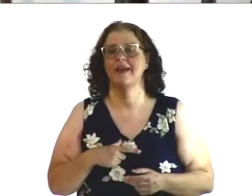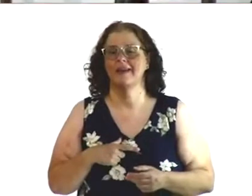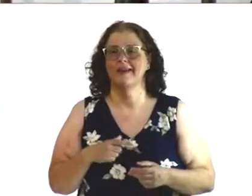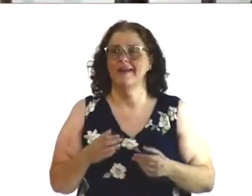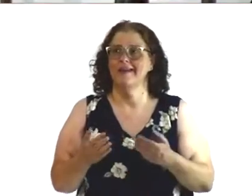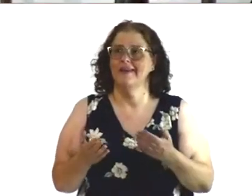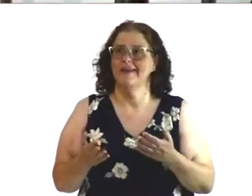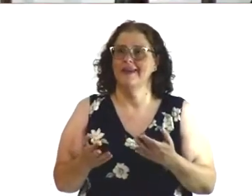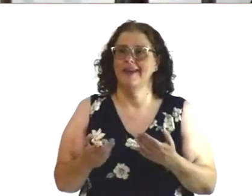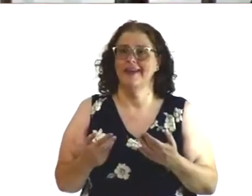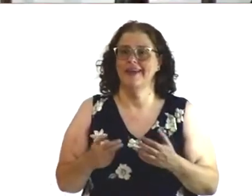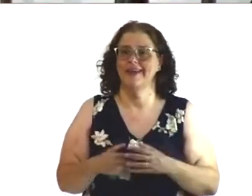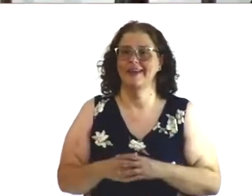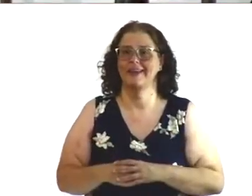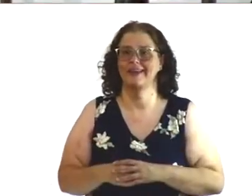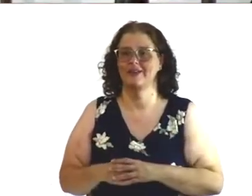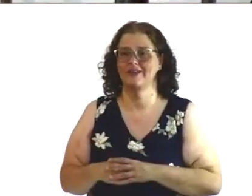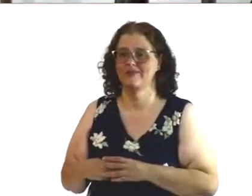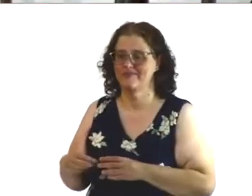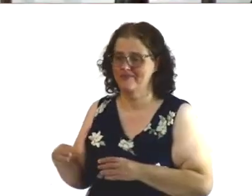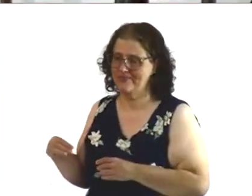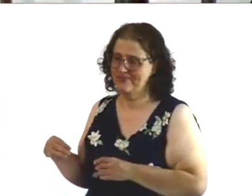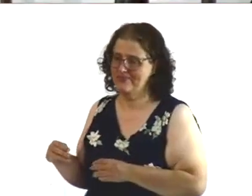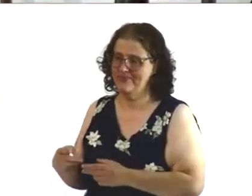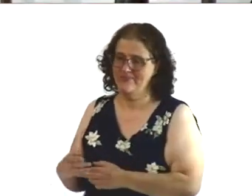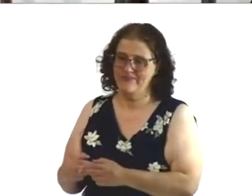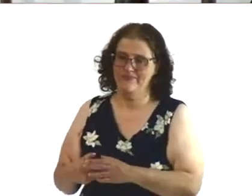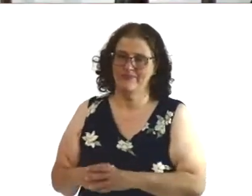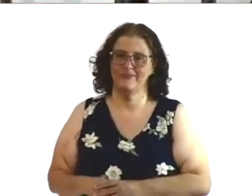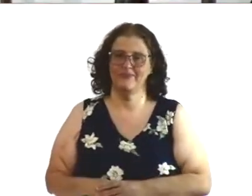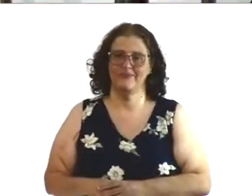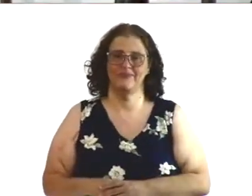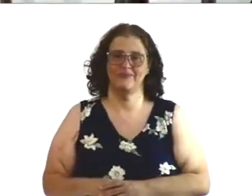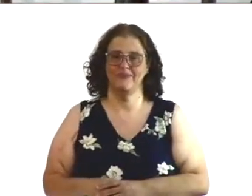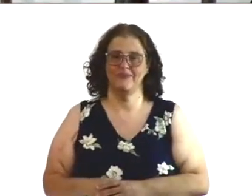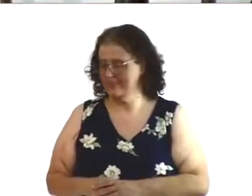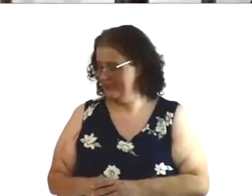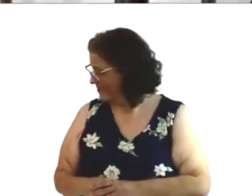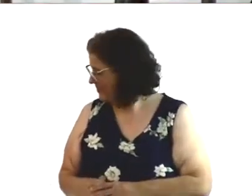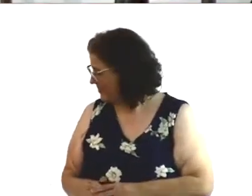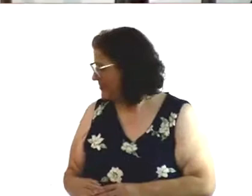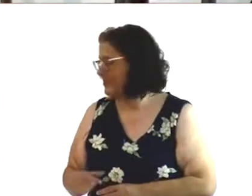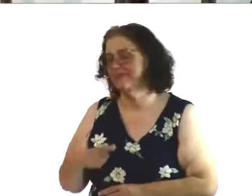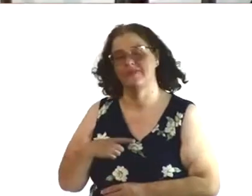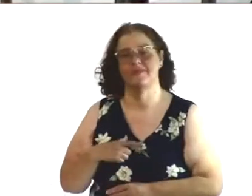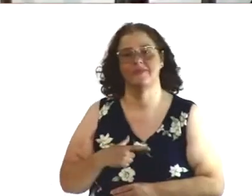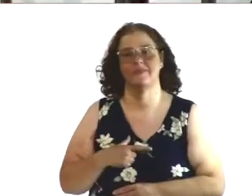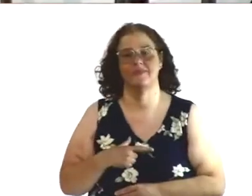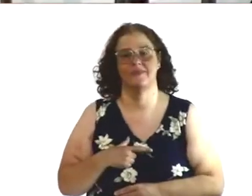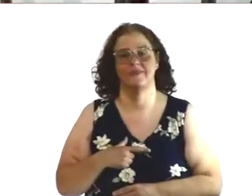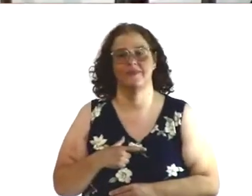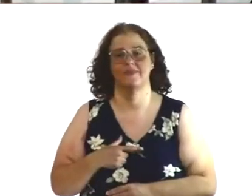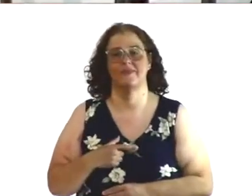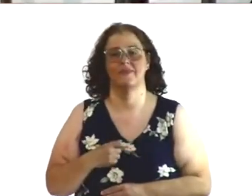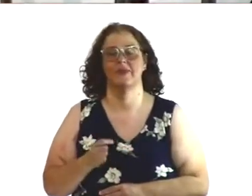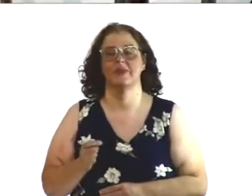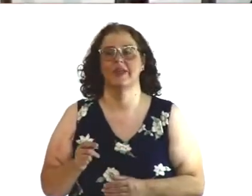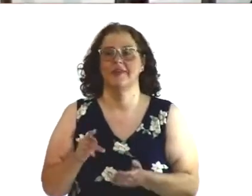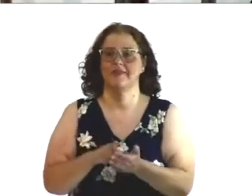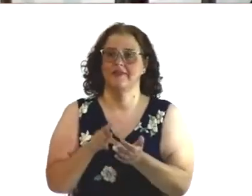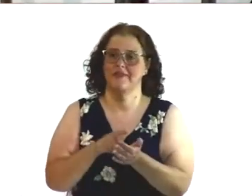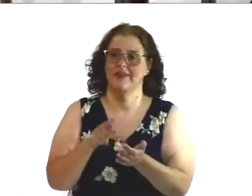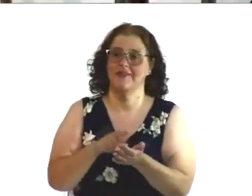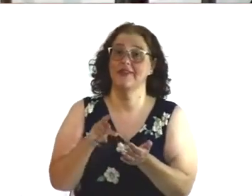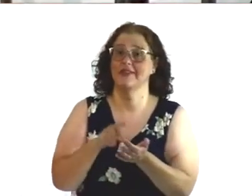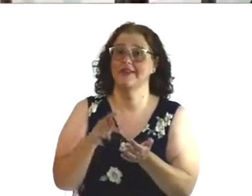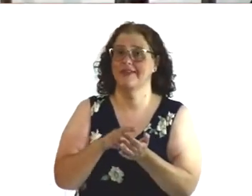inclusive, pelos mágicos, porque ele fazia mágica e depois mostrava o que era verdadeiramente a